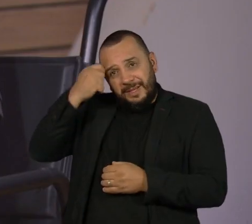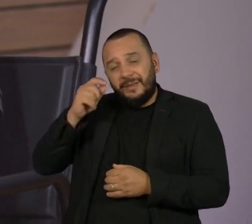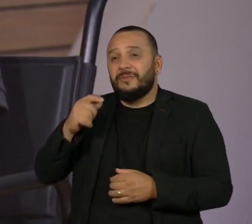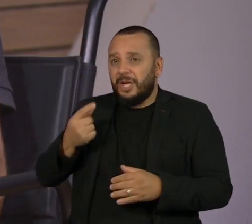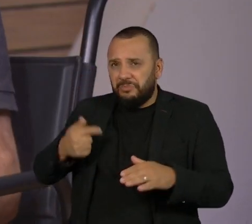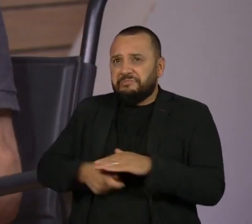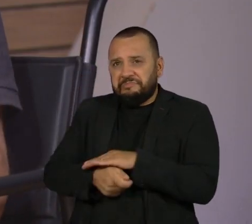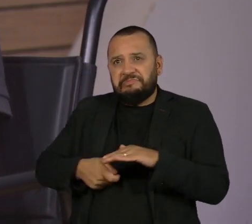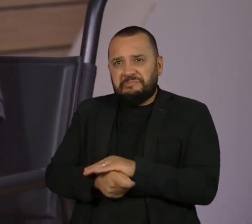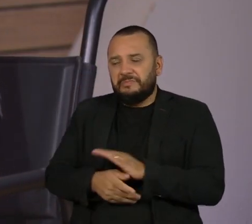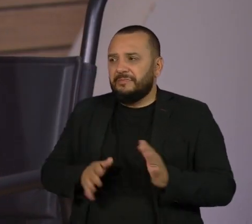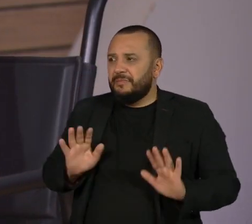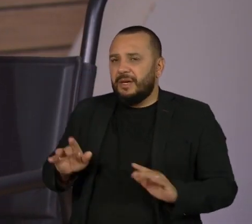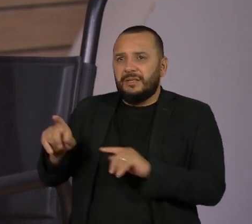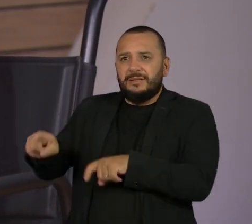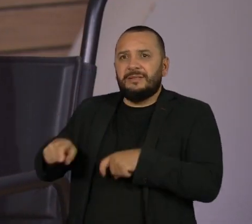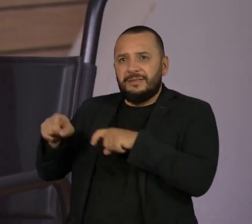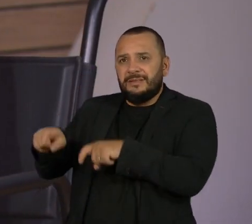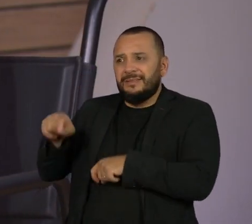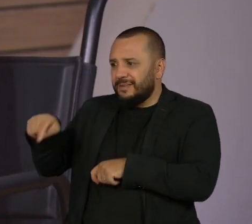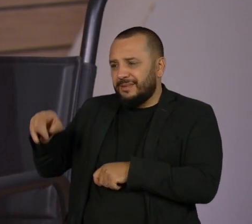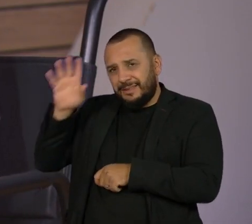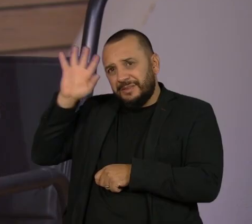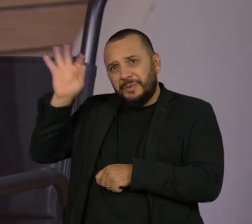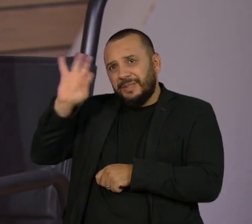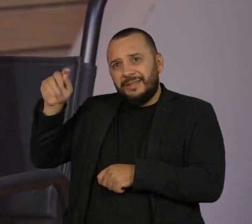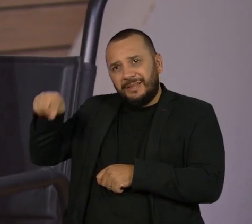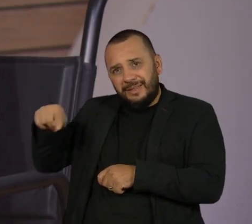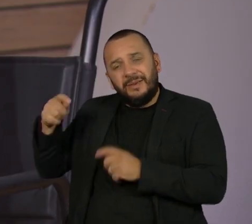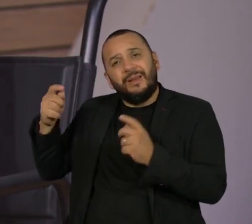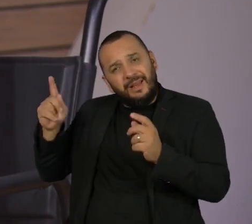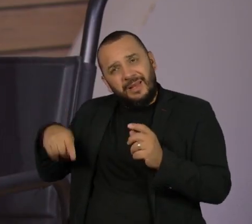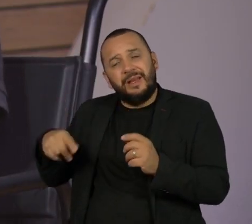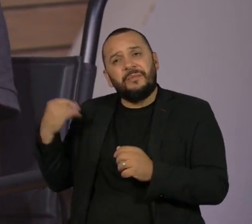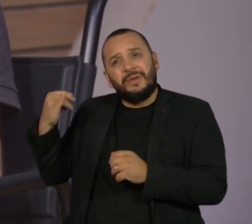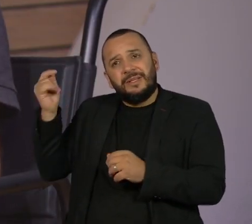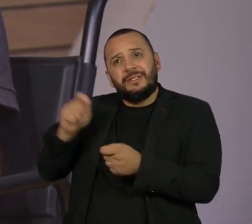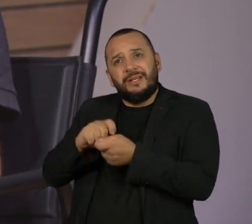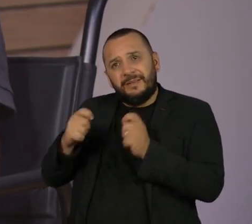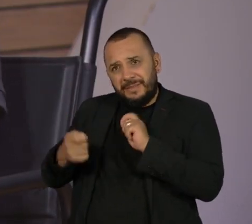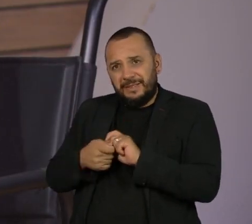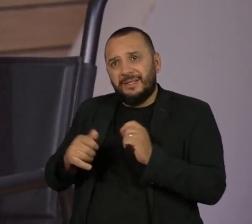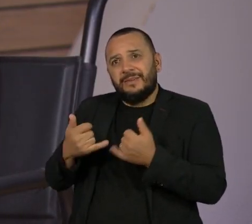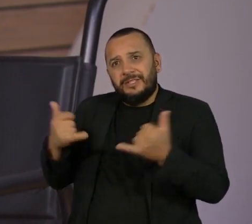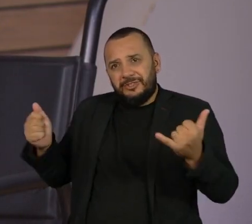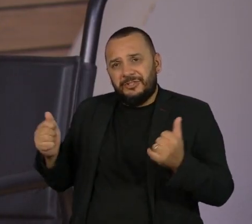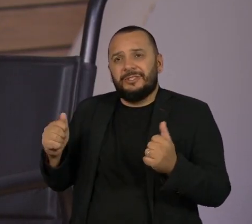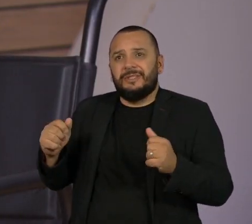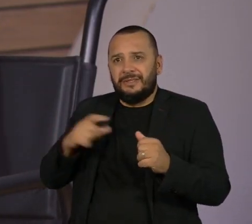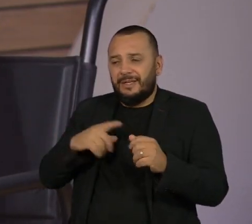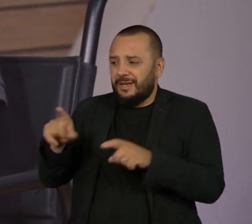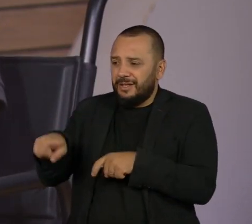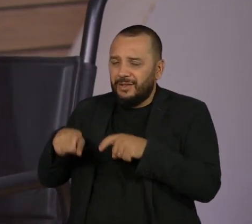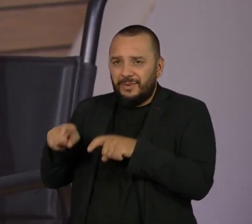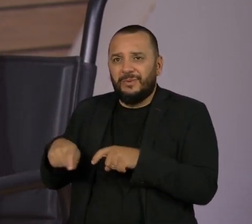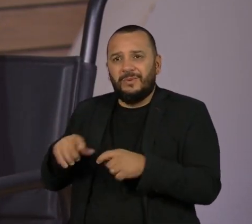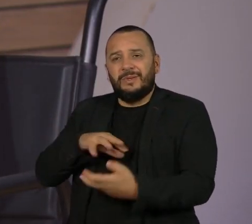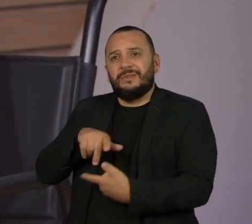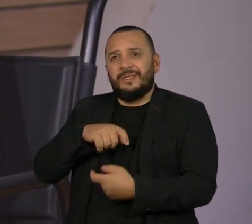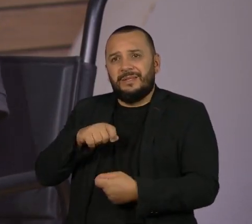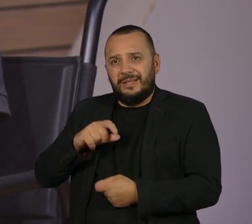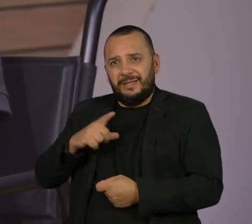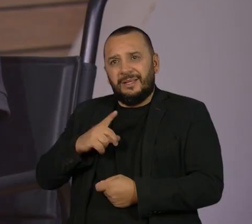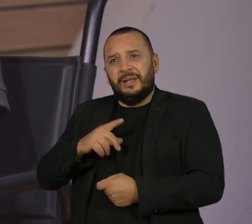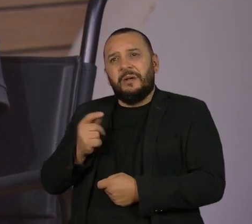rural não entendeu que é importante essa mudança, essa transição, trazendo, por exemplo, a agricultura sustentável, de